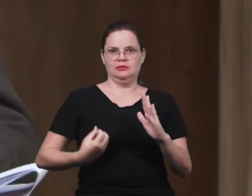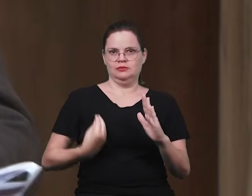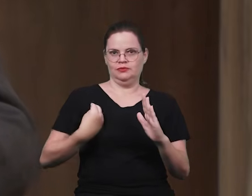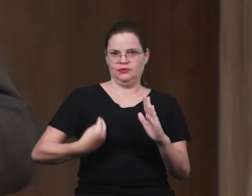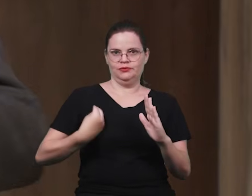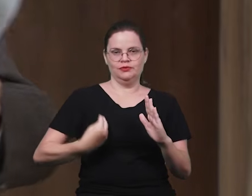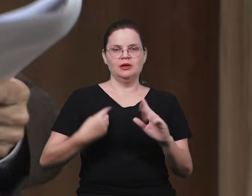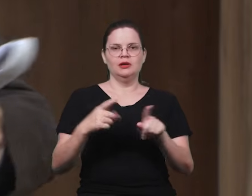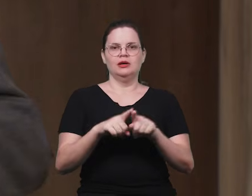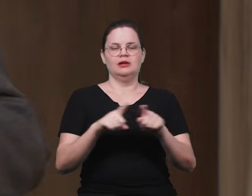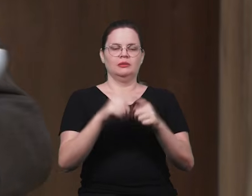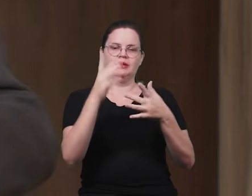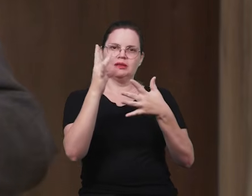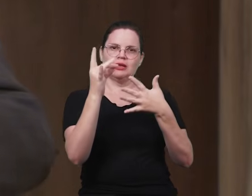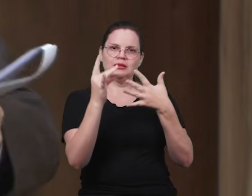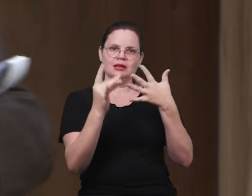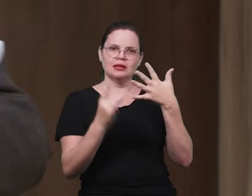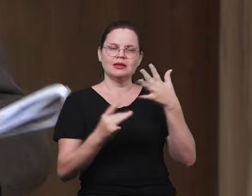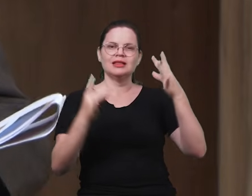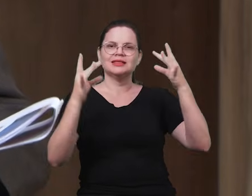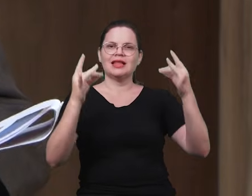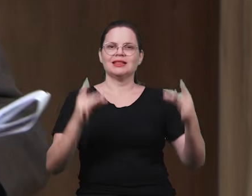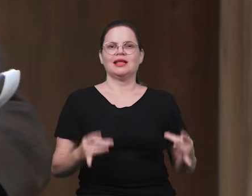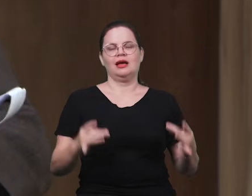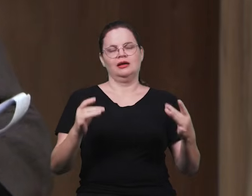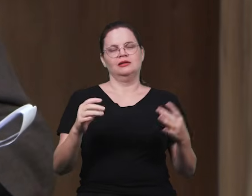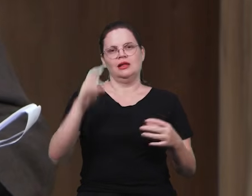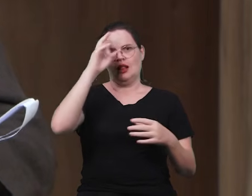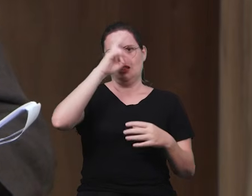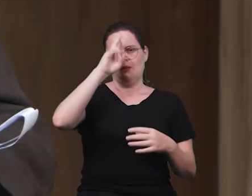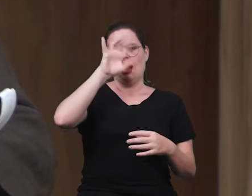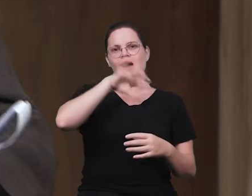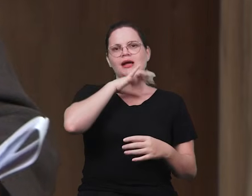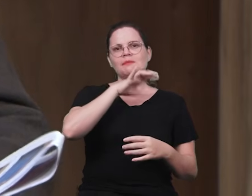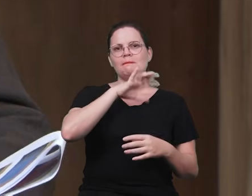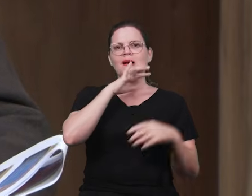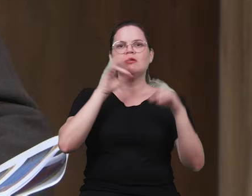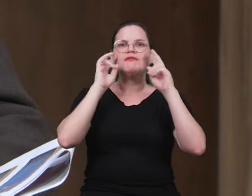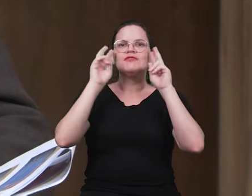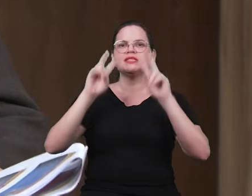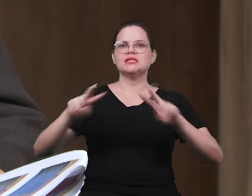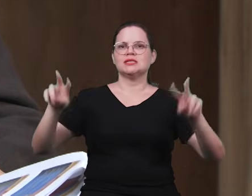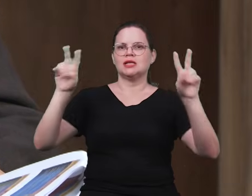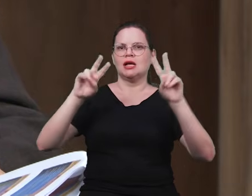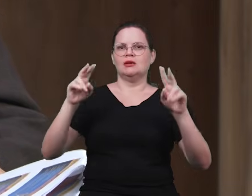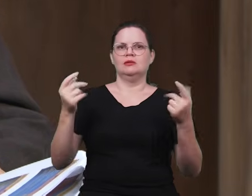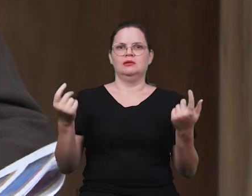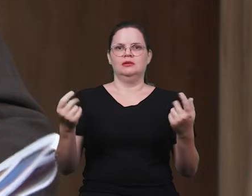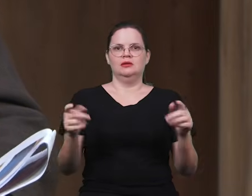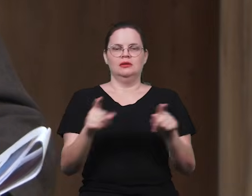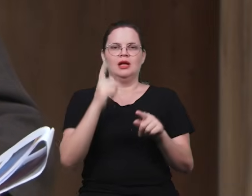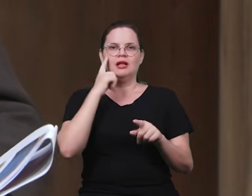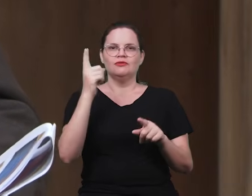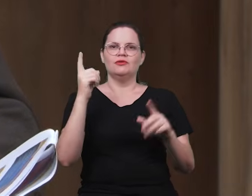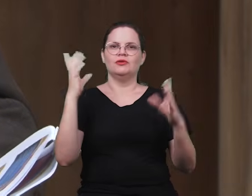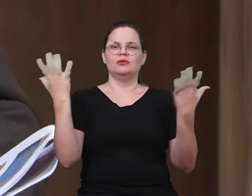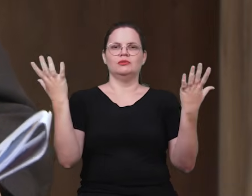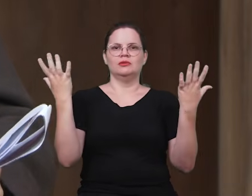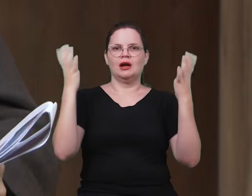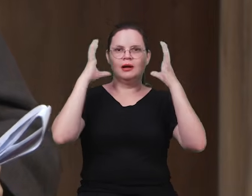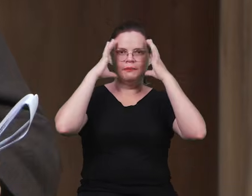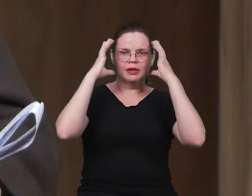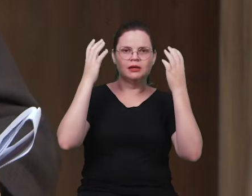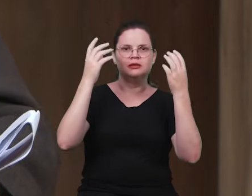dos detalhes da visão de Daniel, aquilo que Daniel viu, cabeças, asas,